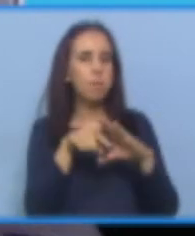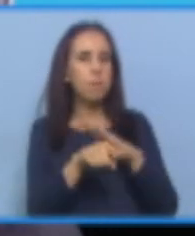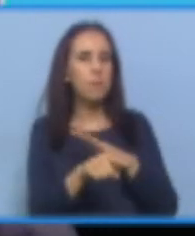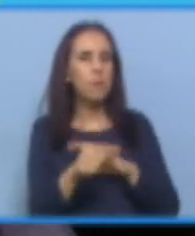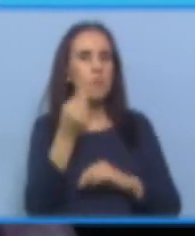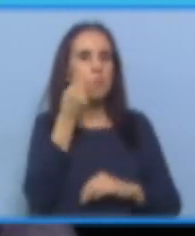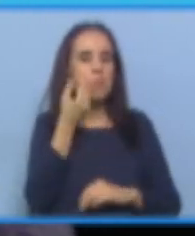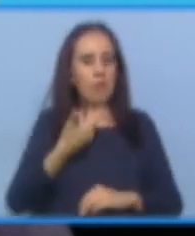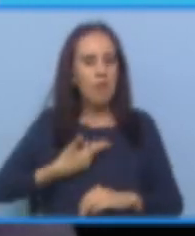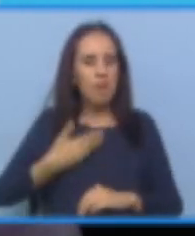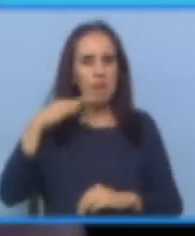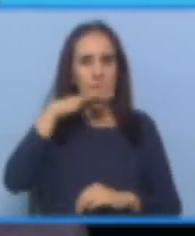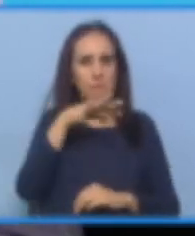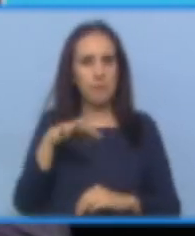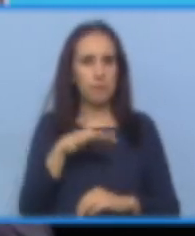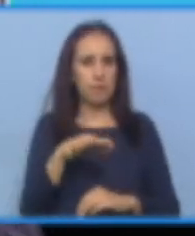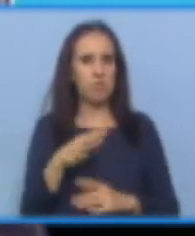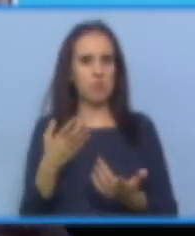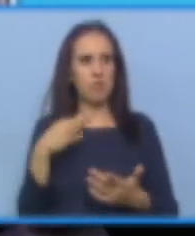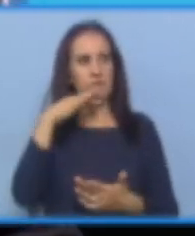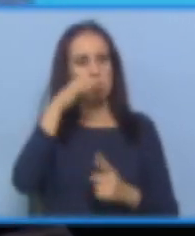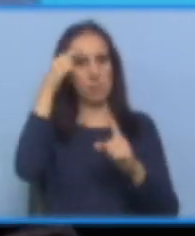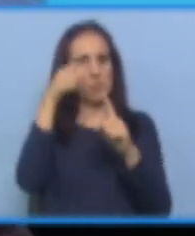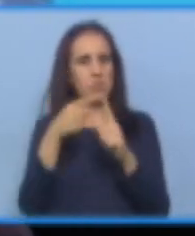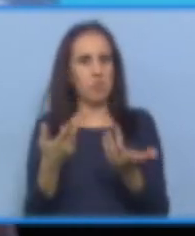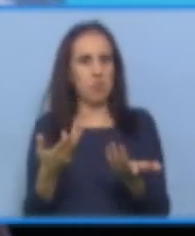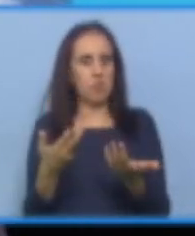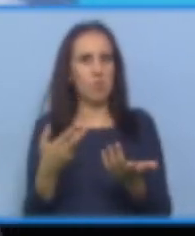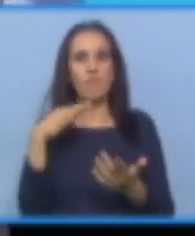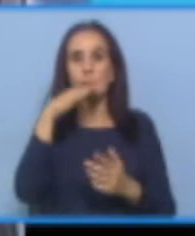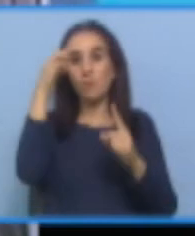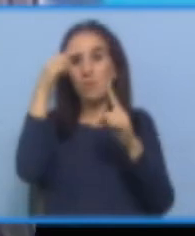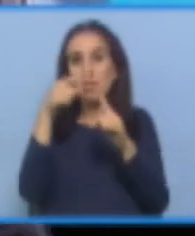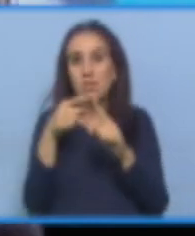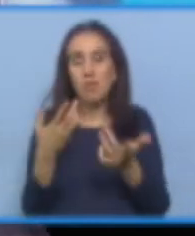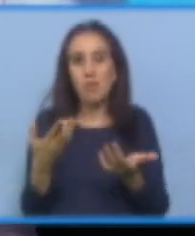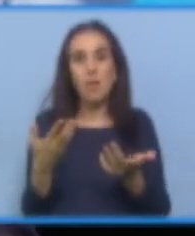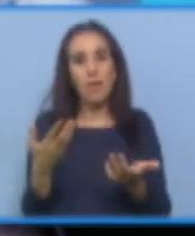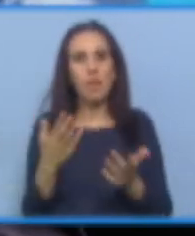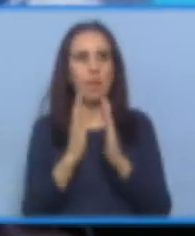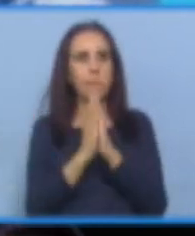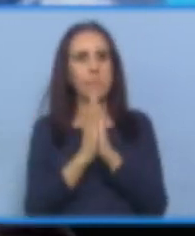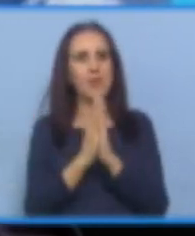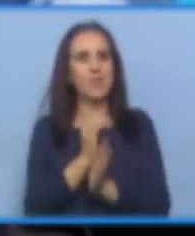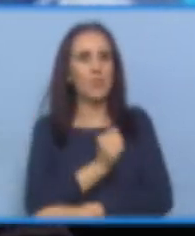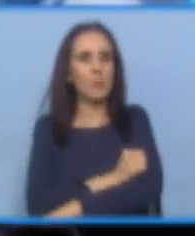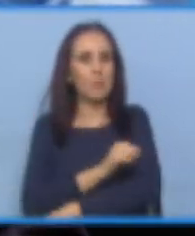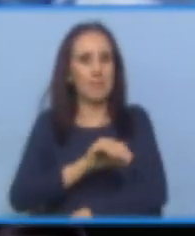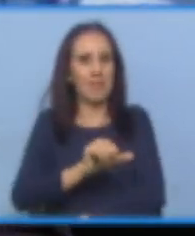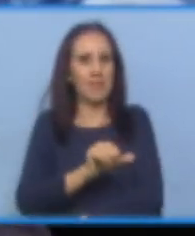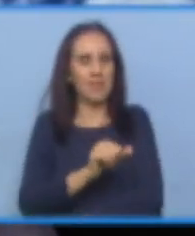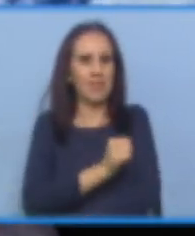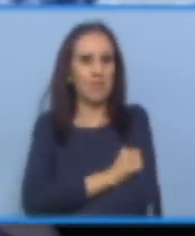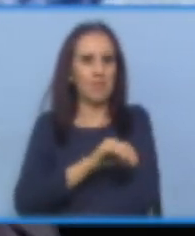ser da família e a vocação da família, né? A vocação da família é ser igreja doméstica, não é?